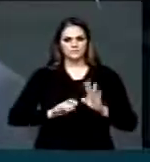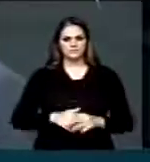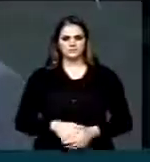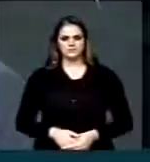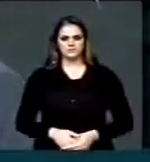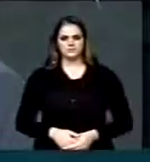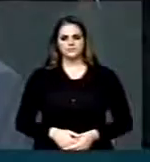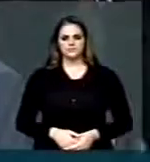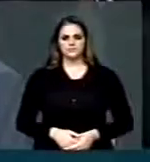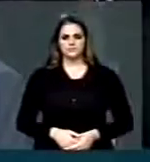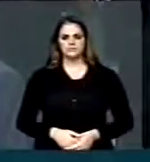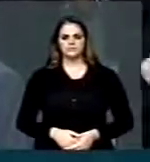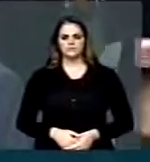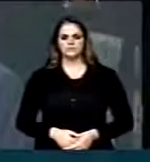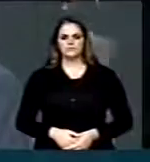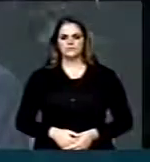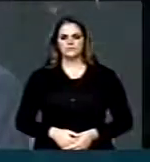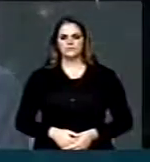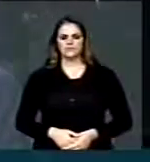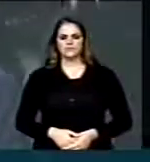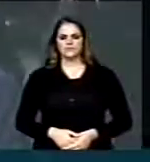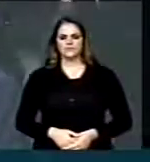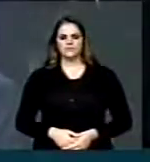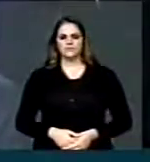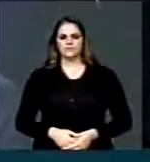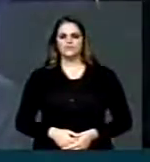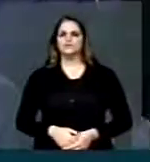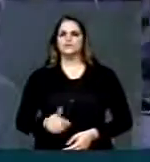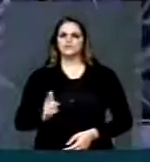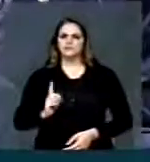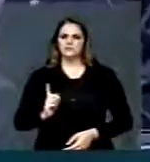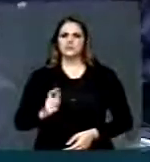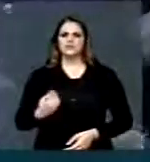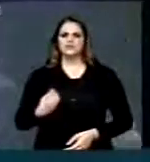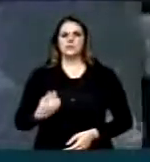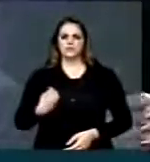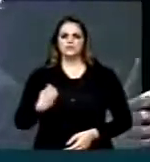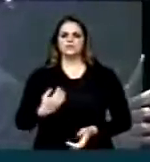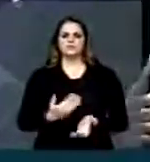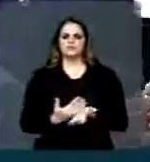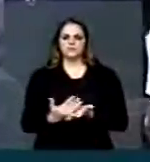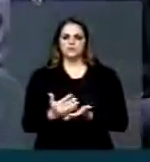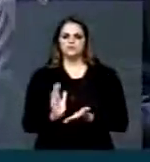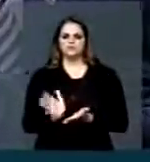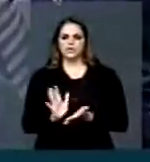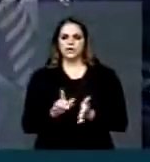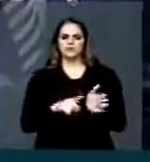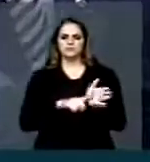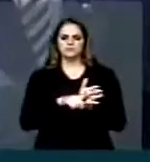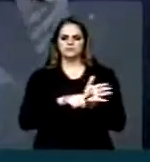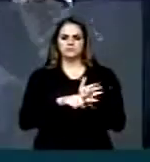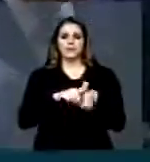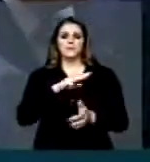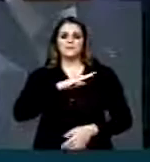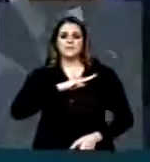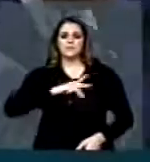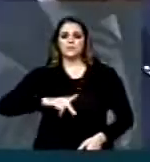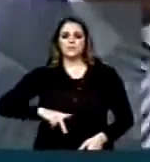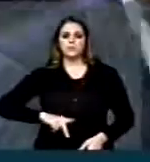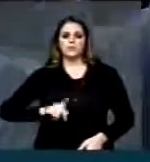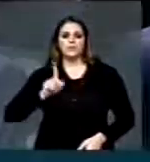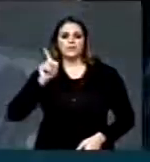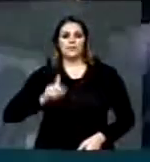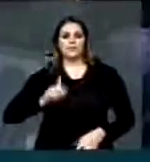que aqui tem uma investigação sendo feita, inclusive pelo Ministério Público da Holanda